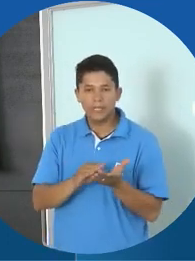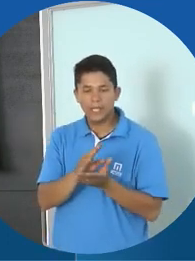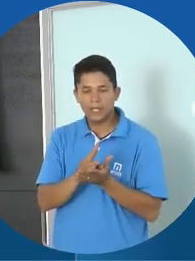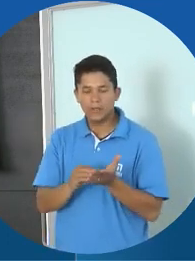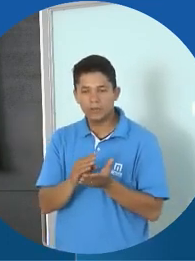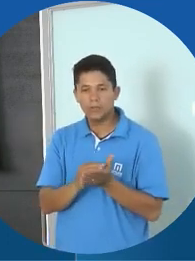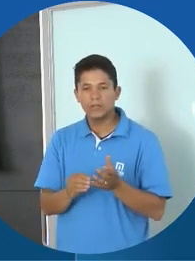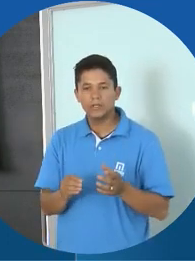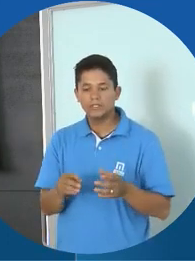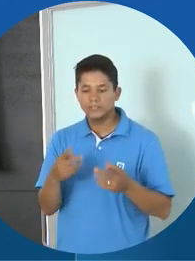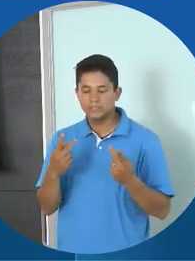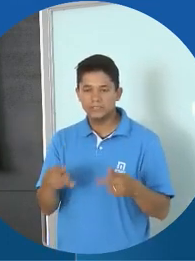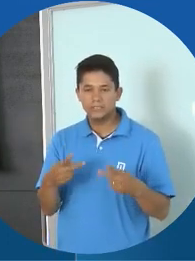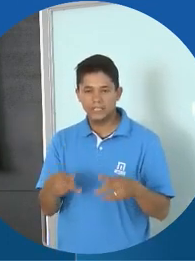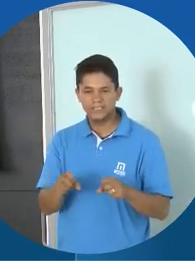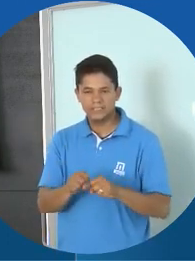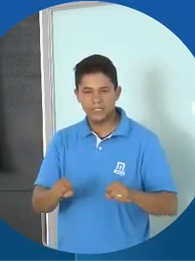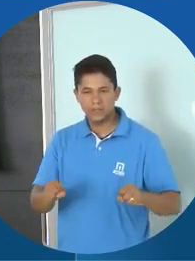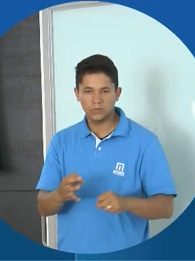tensão no solo.